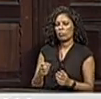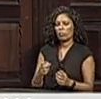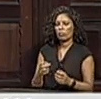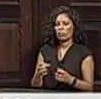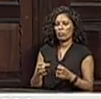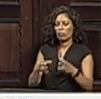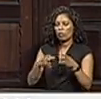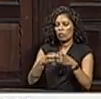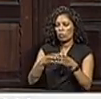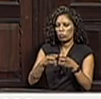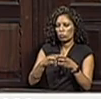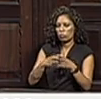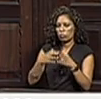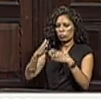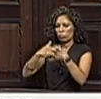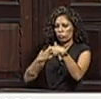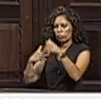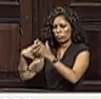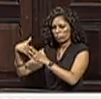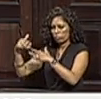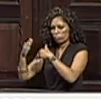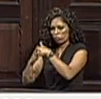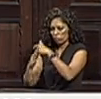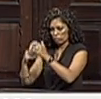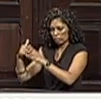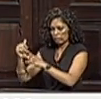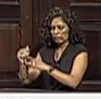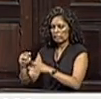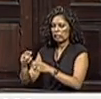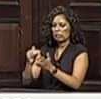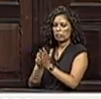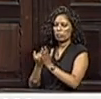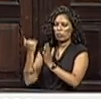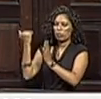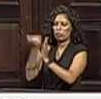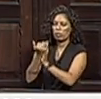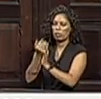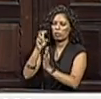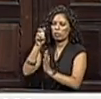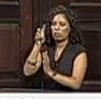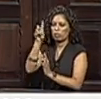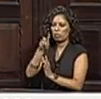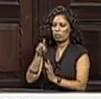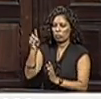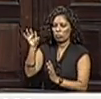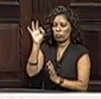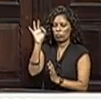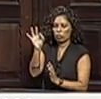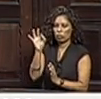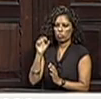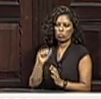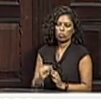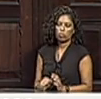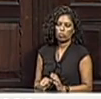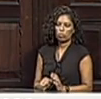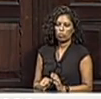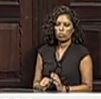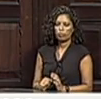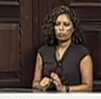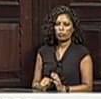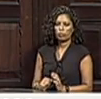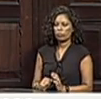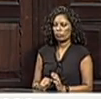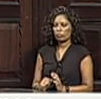os técnicos mais ligados à indústria, que são os salários já mais altos dentro de nível técnico. O perfil que a gente inseriu foi